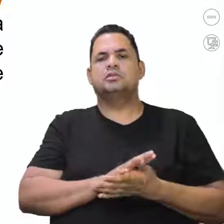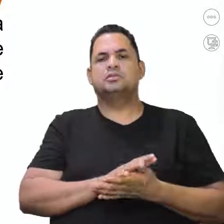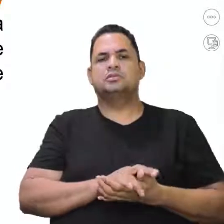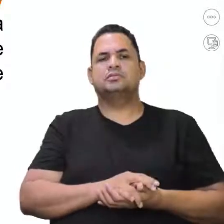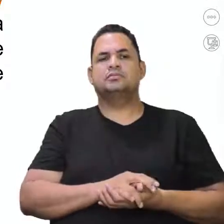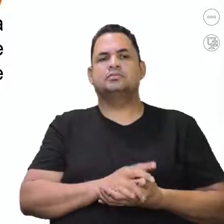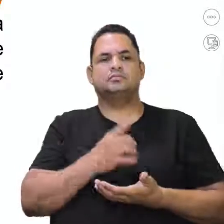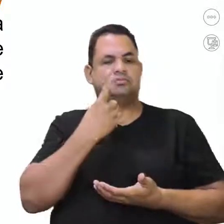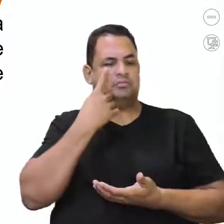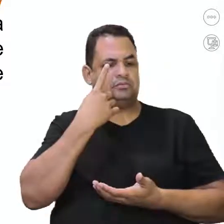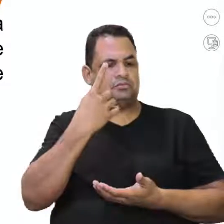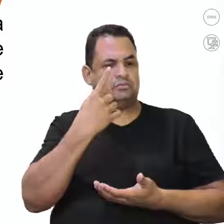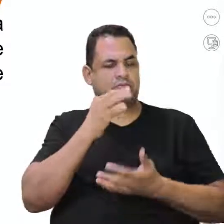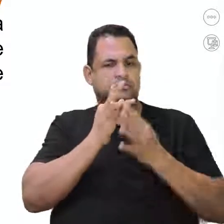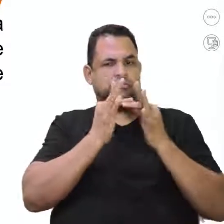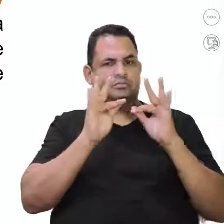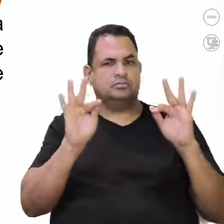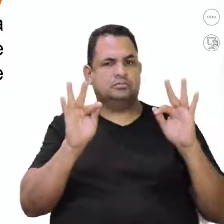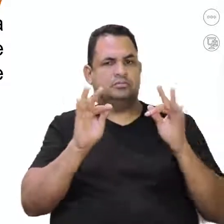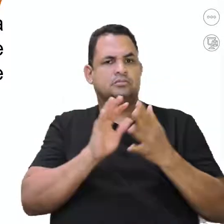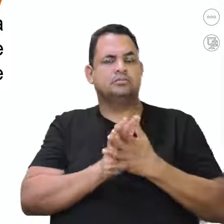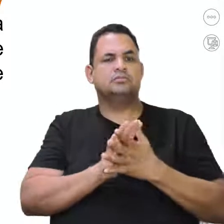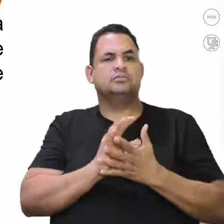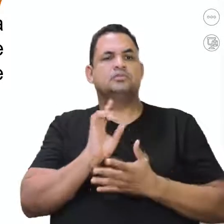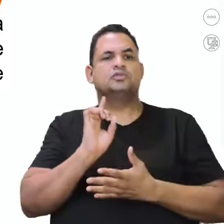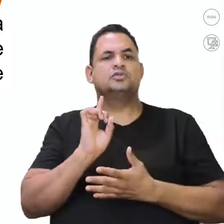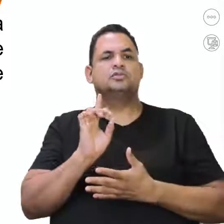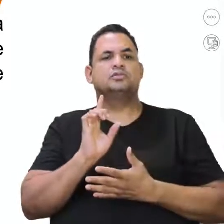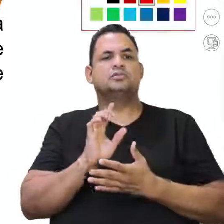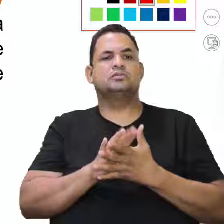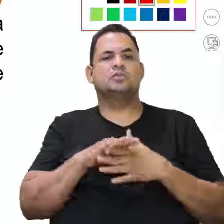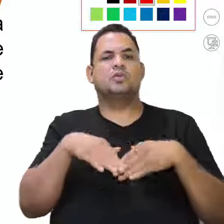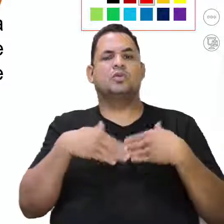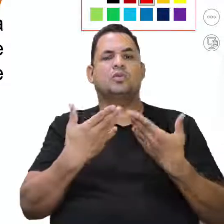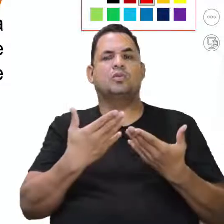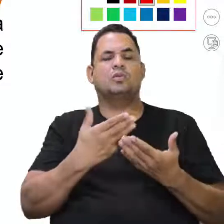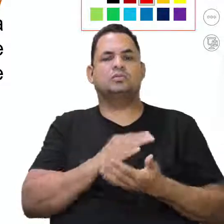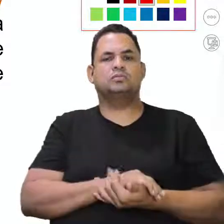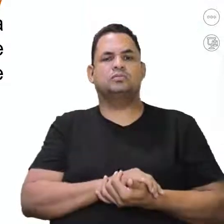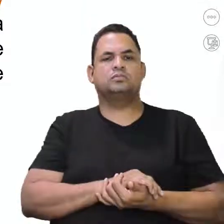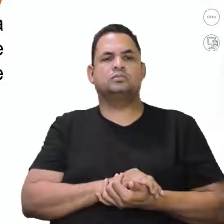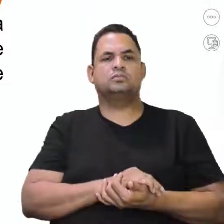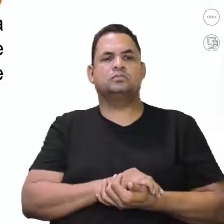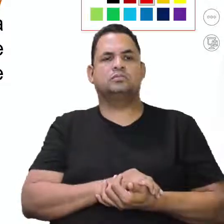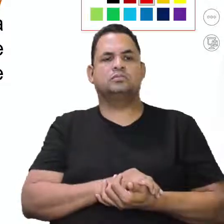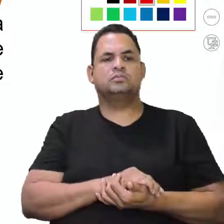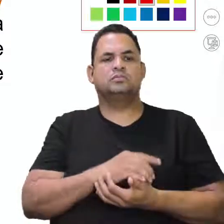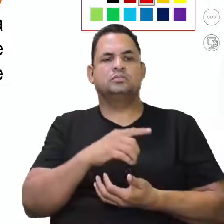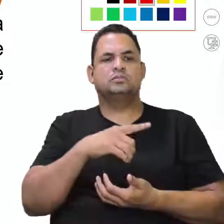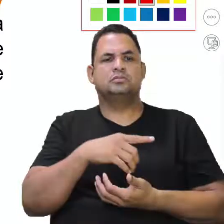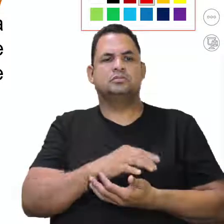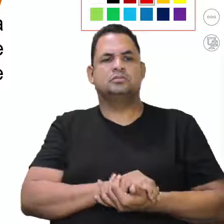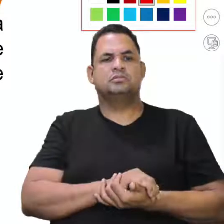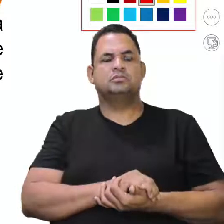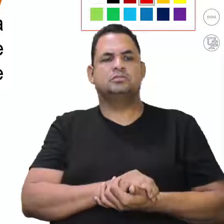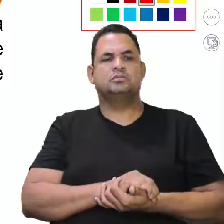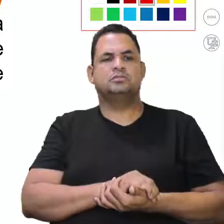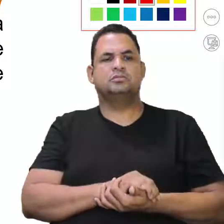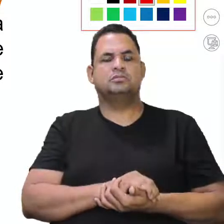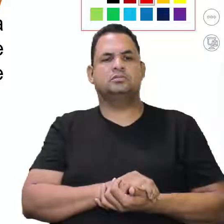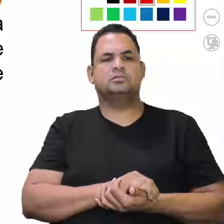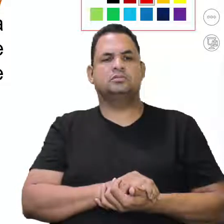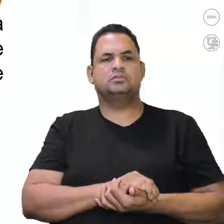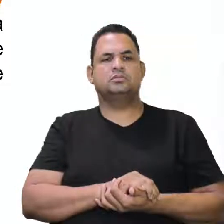aqui, olhando para a minha frase, eu só poderia marcar qual a alternativa das duas. Nós temos aqui some ou any.